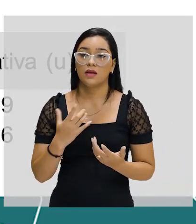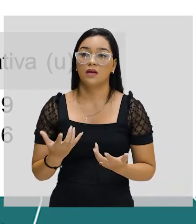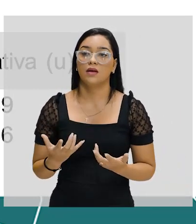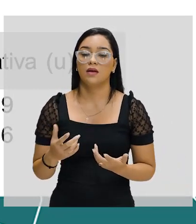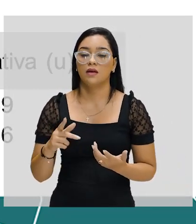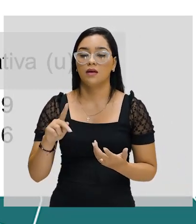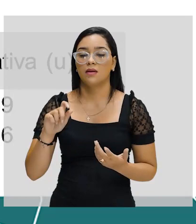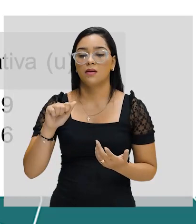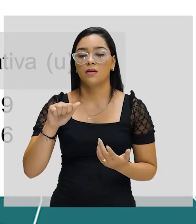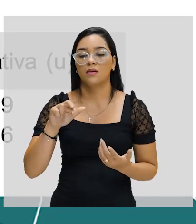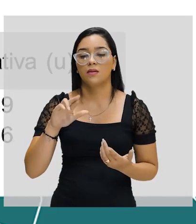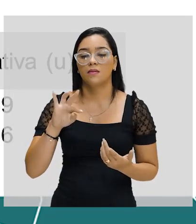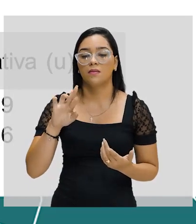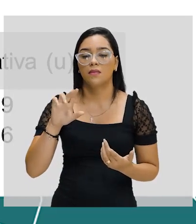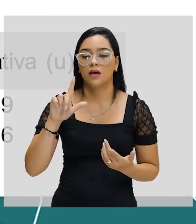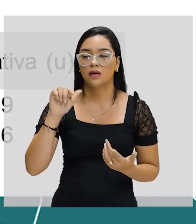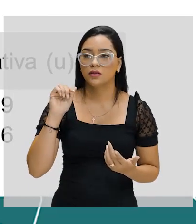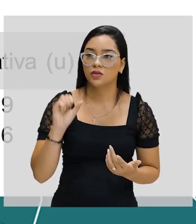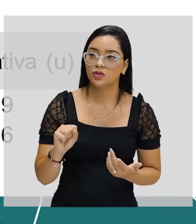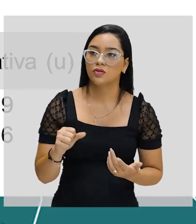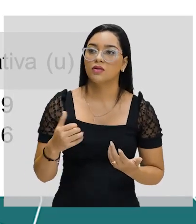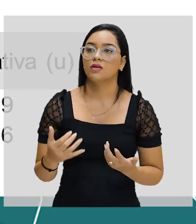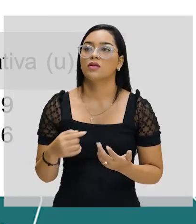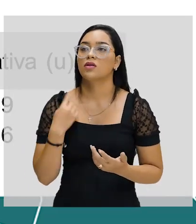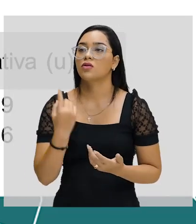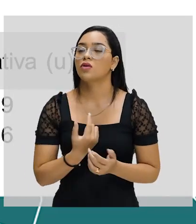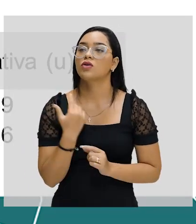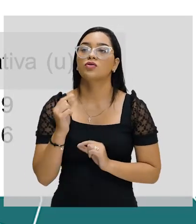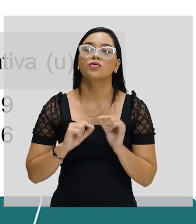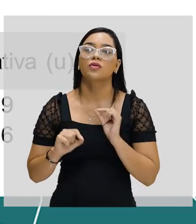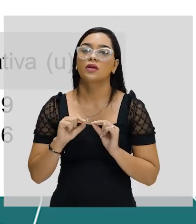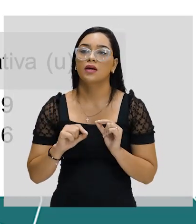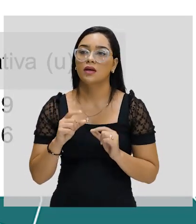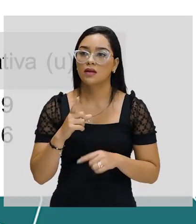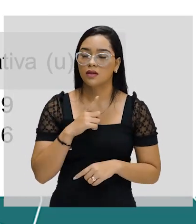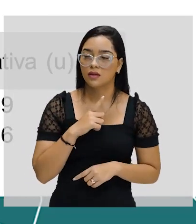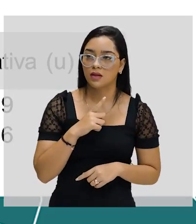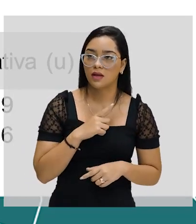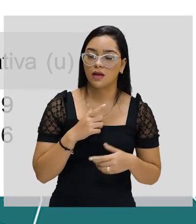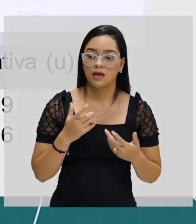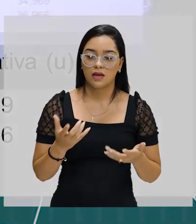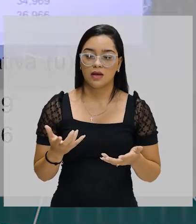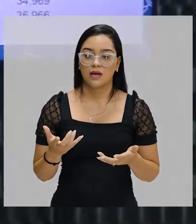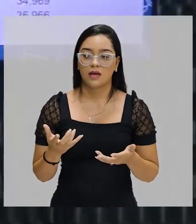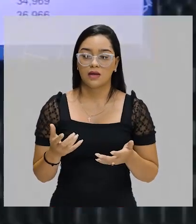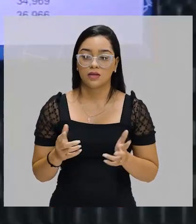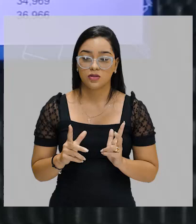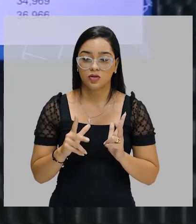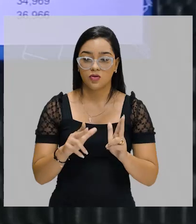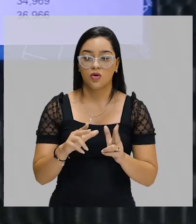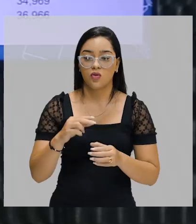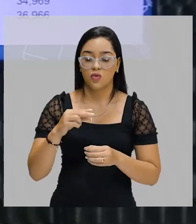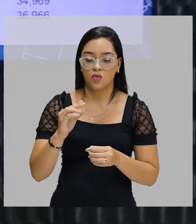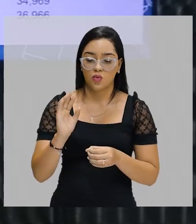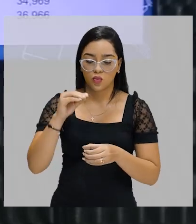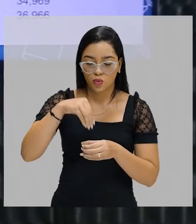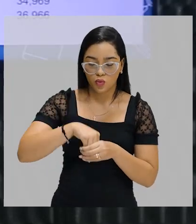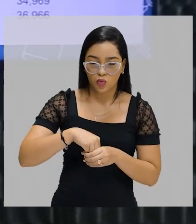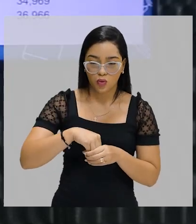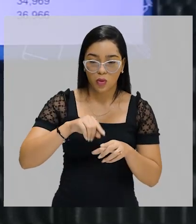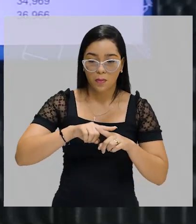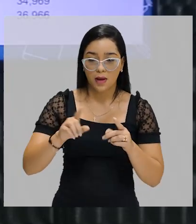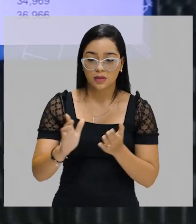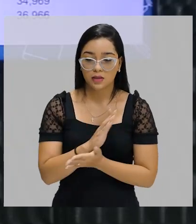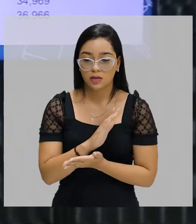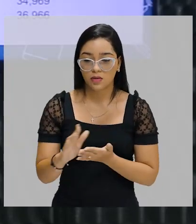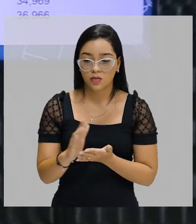partículas, né, ou núcleos atômicos, que nós estamos tratando aí de um mesmo núcleo atômico, porém com